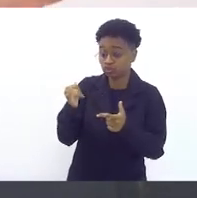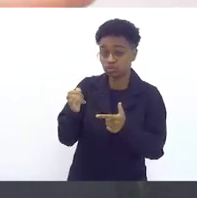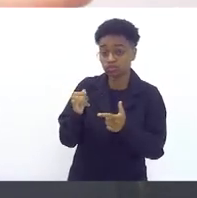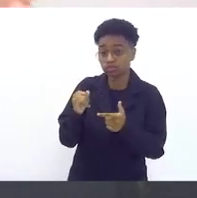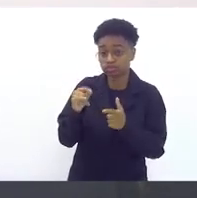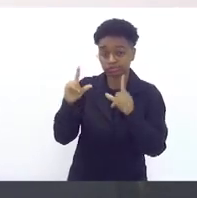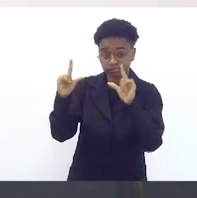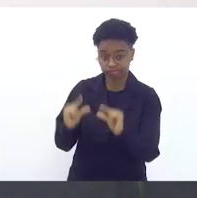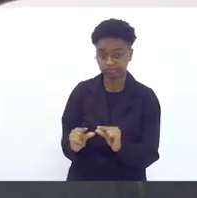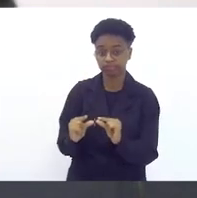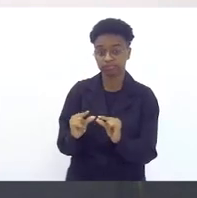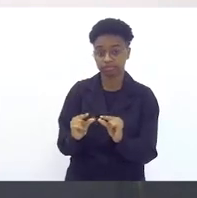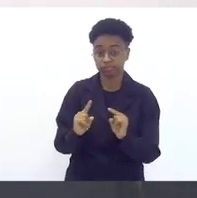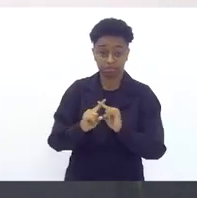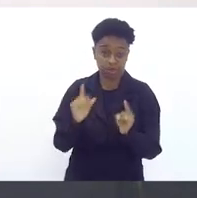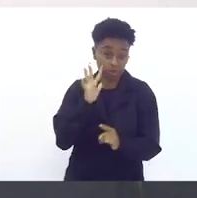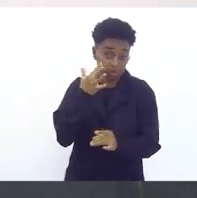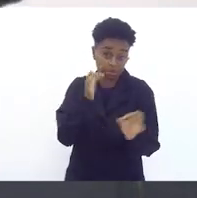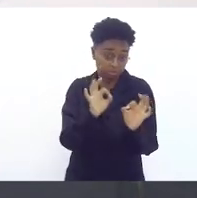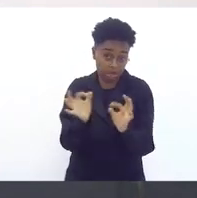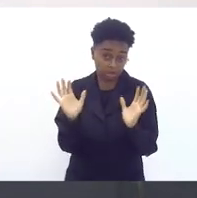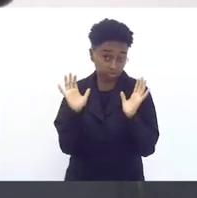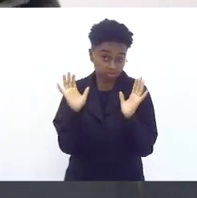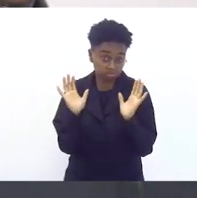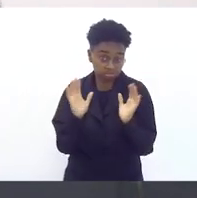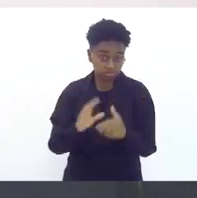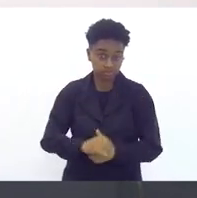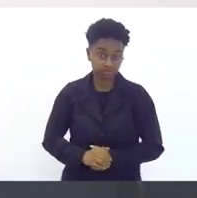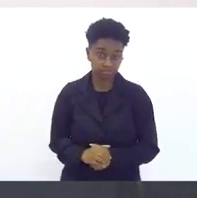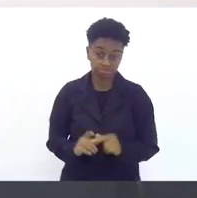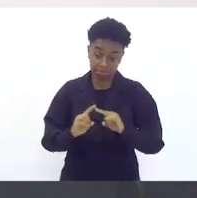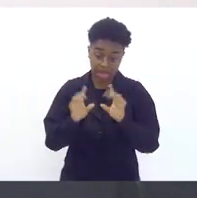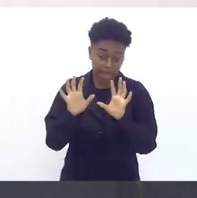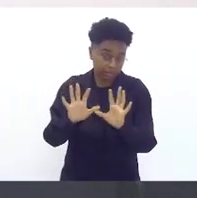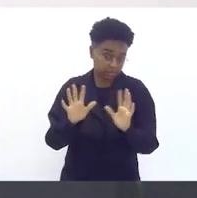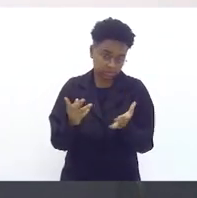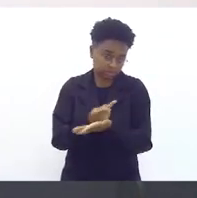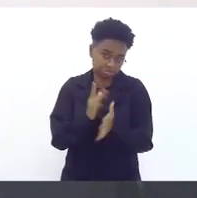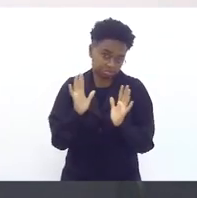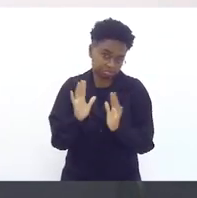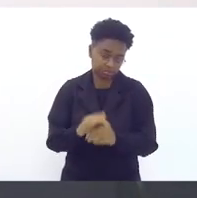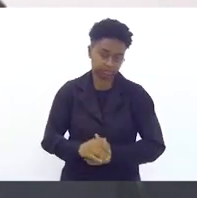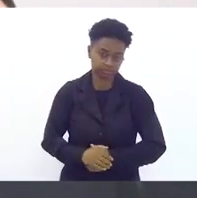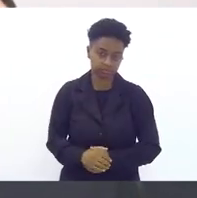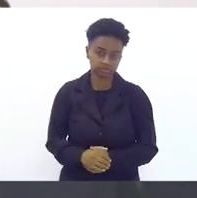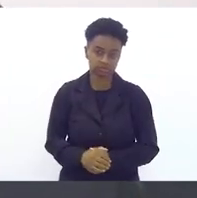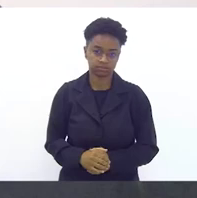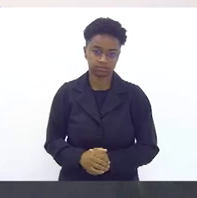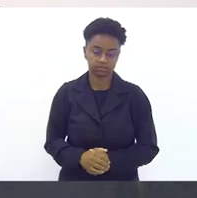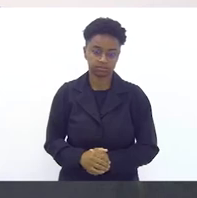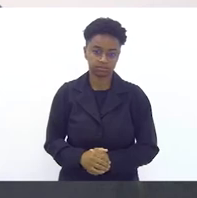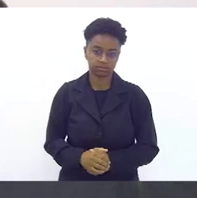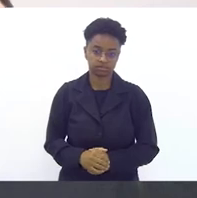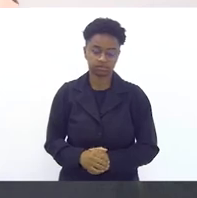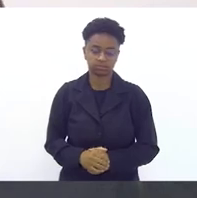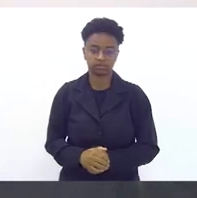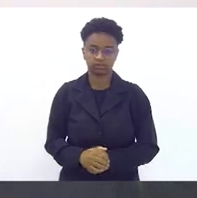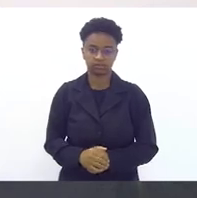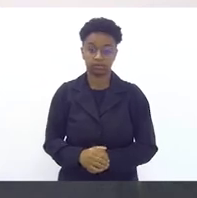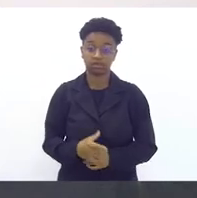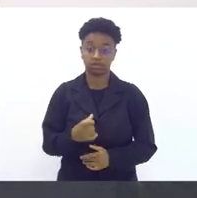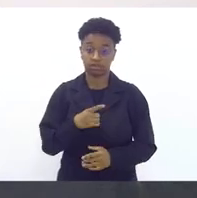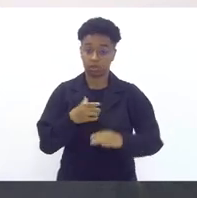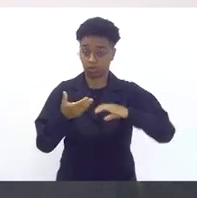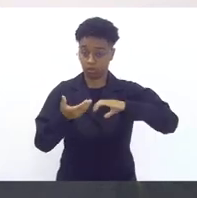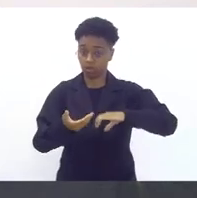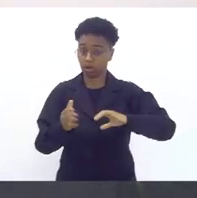dívida. Não vai resolver nada, mas é assim que está. Bom, isto é uma coisa. Está lá no